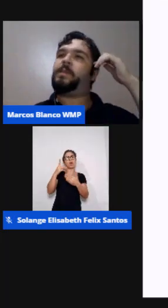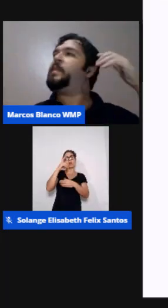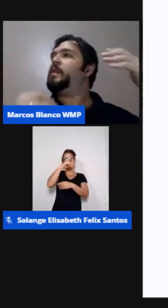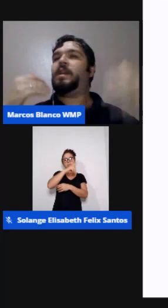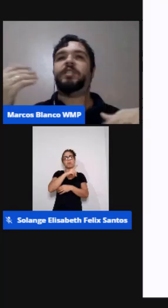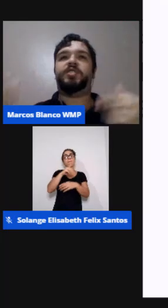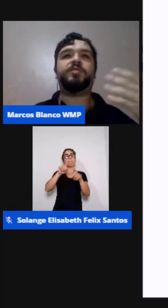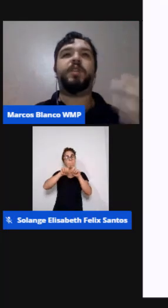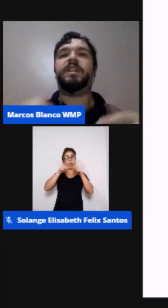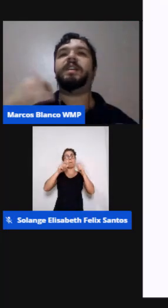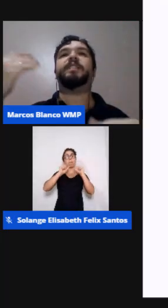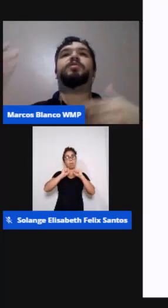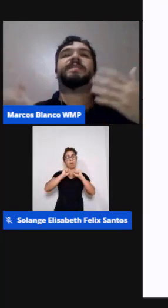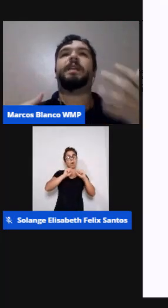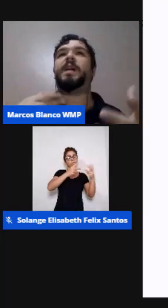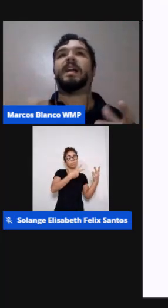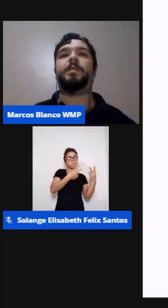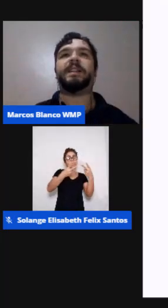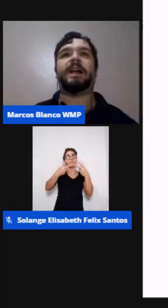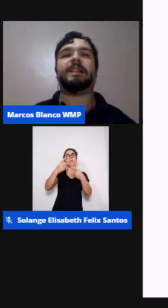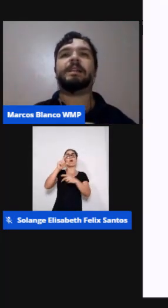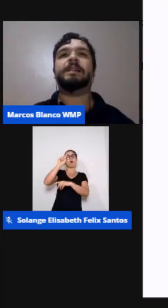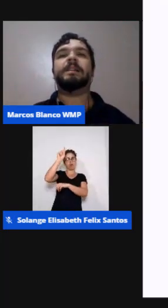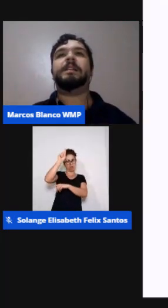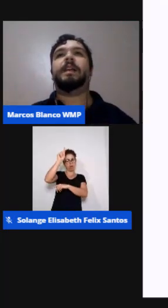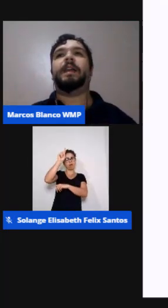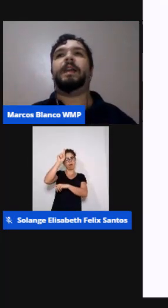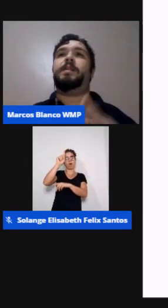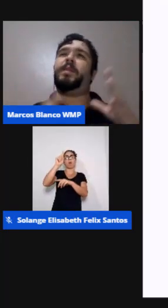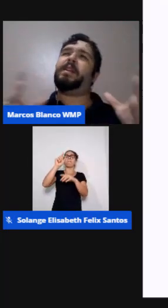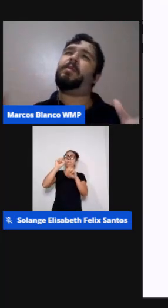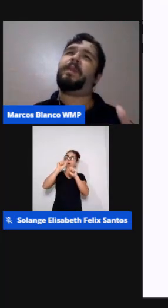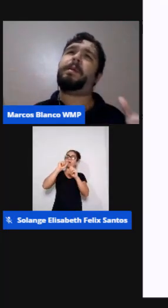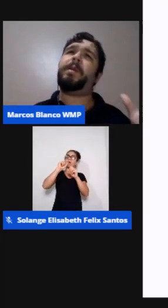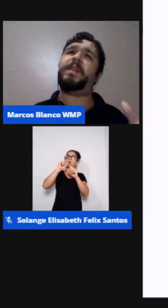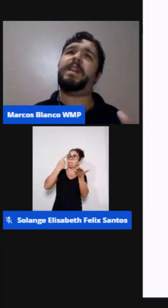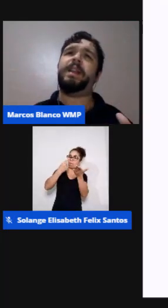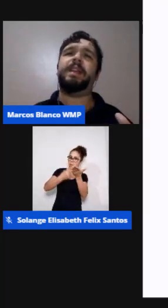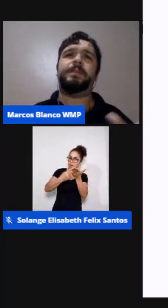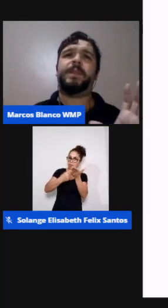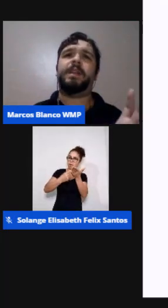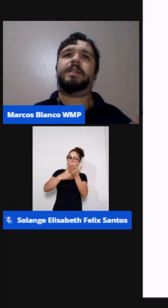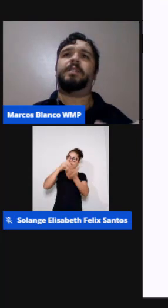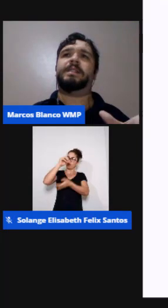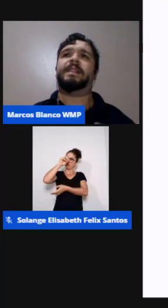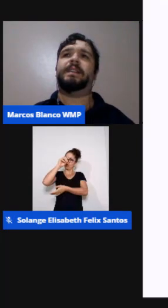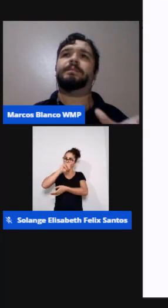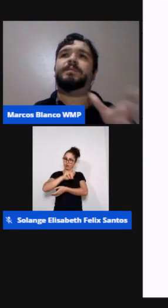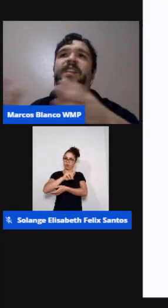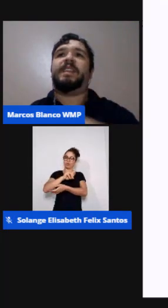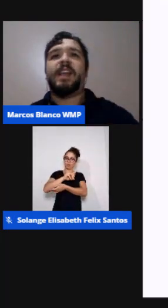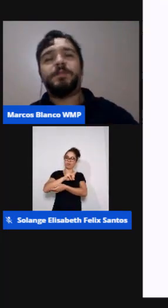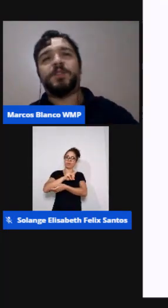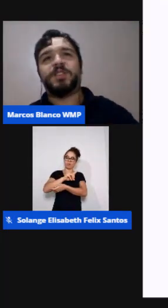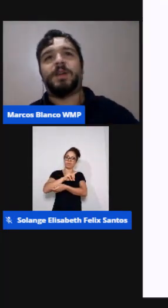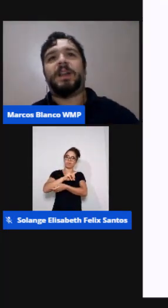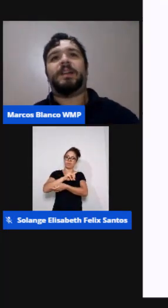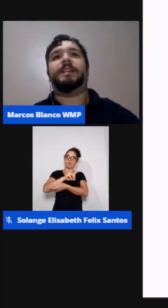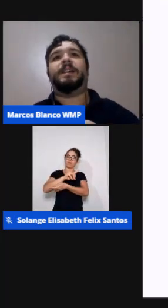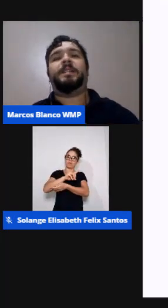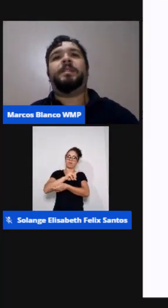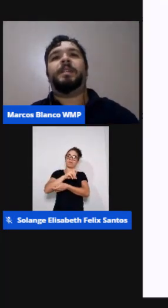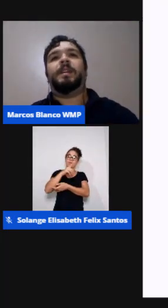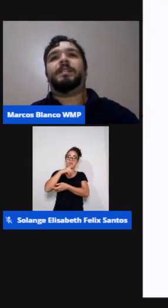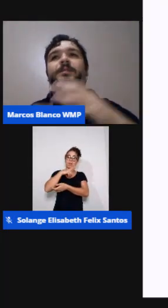visitar a biofábrica, a gente disponibiliza, a gente consegue marcar uma data. Lembrando que a biofábrica é bem pequenininha, então assim, já tem 10